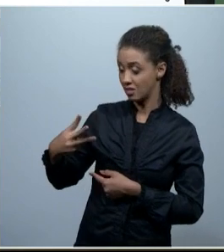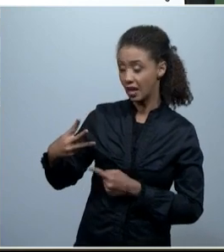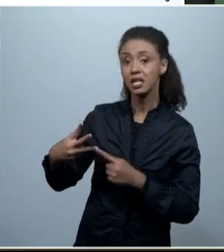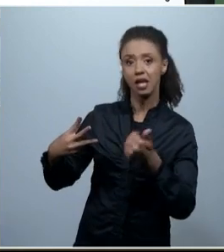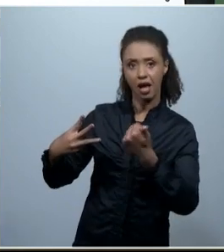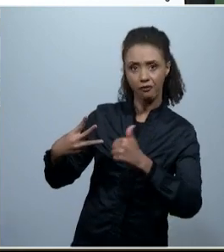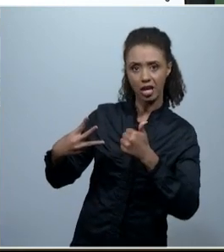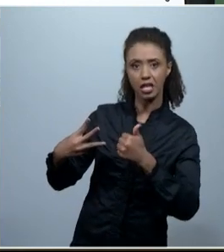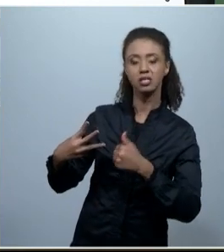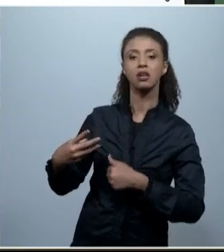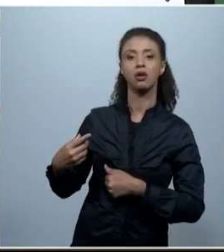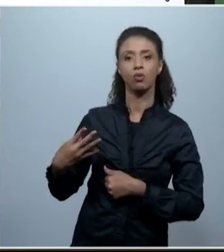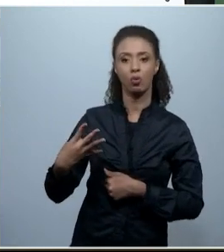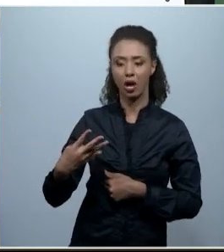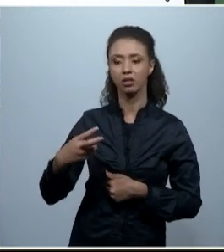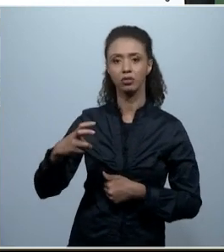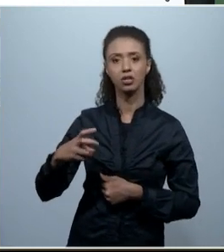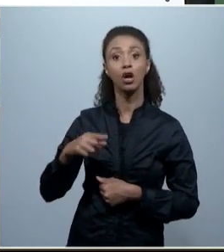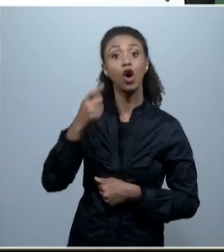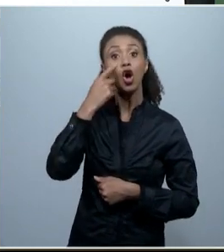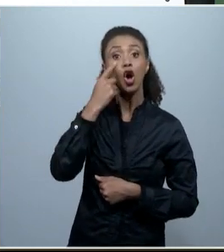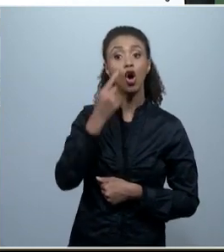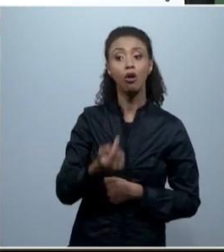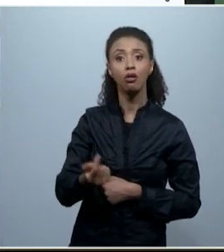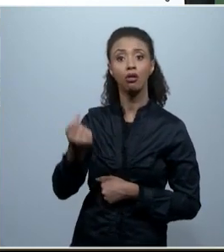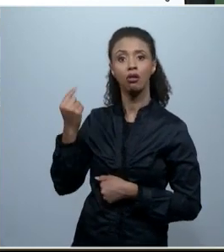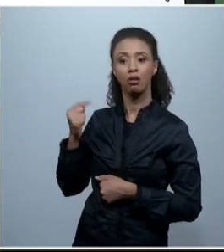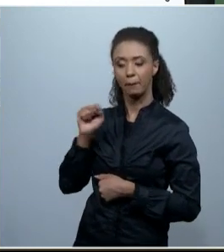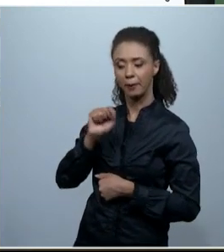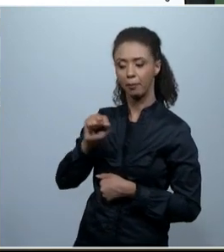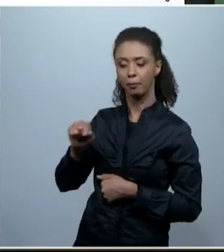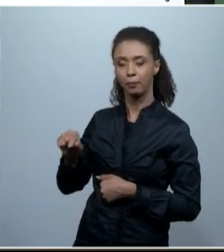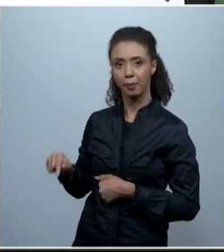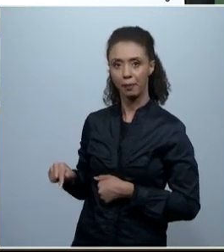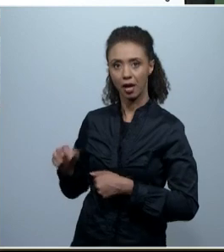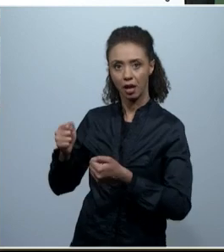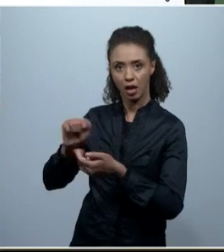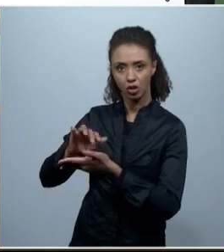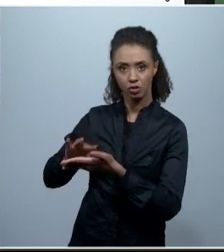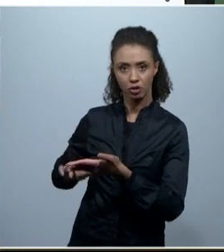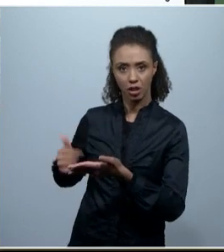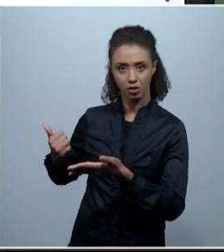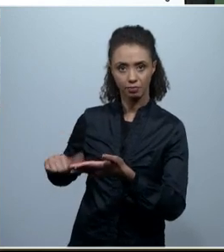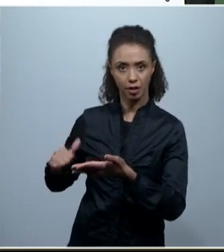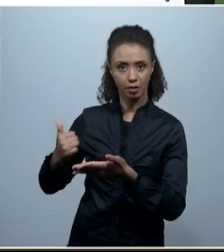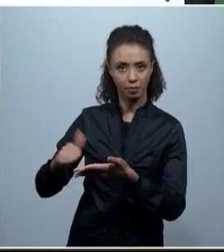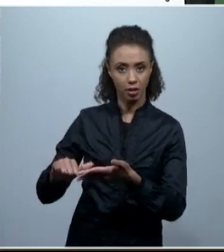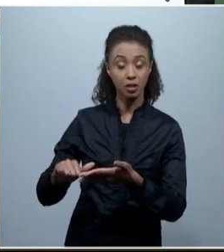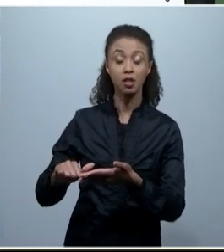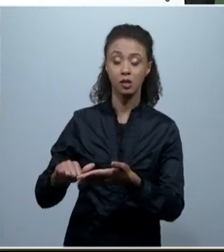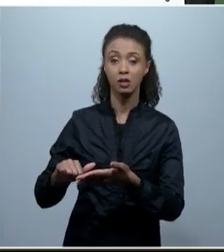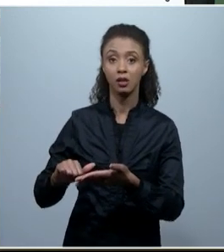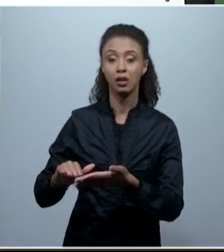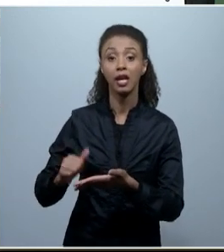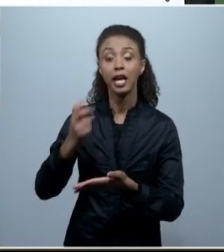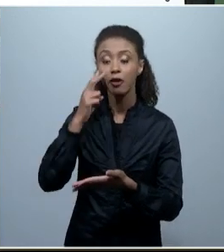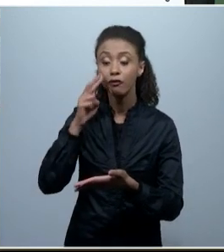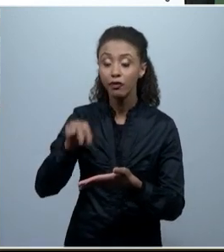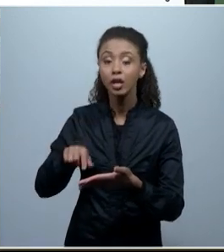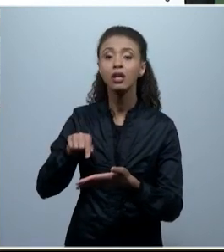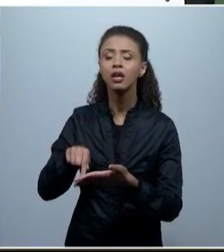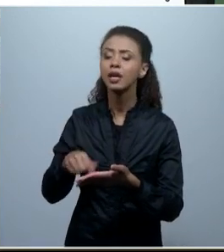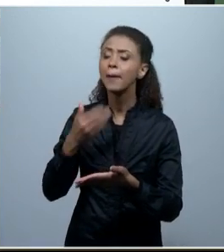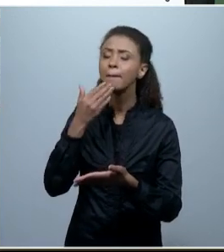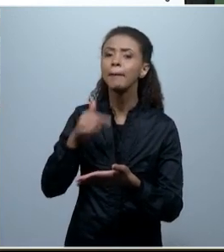dá uma olhada para como são os exercícios das atividades avaliativas e veja se você consegue entender o que está sendo demandado nos